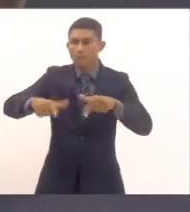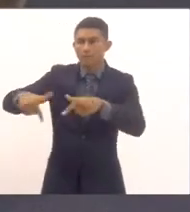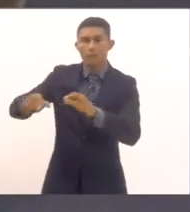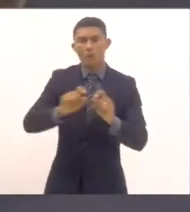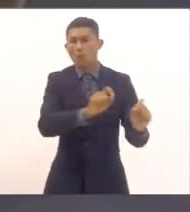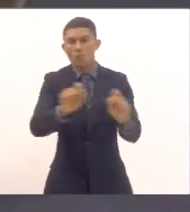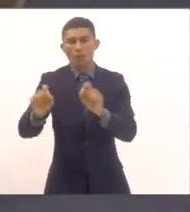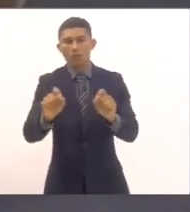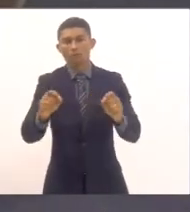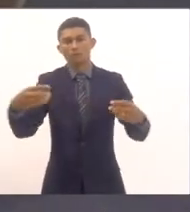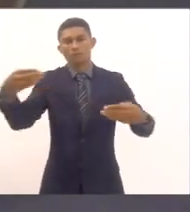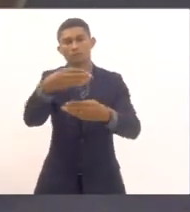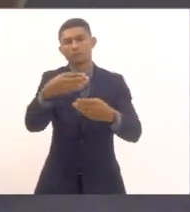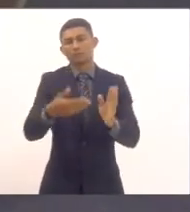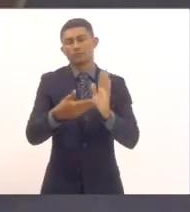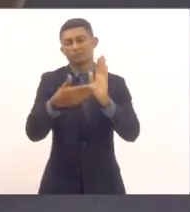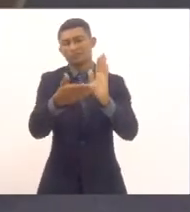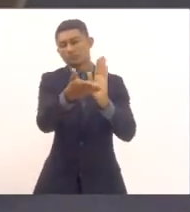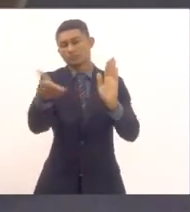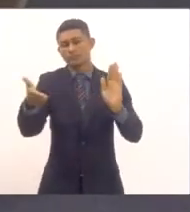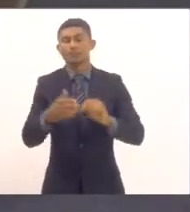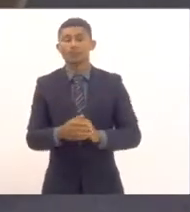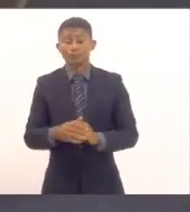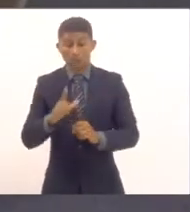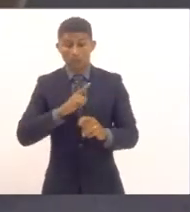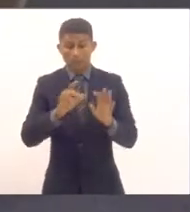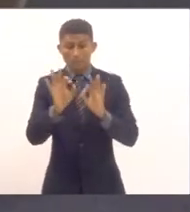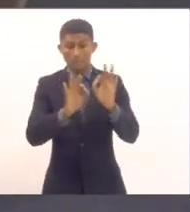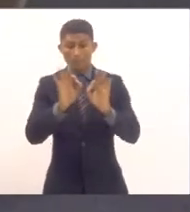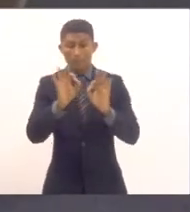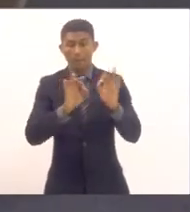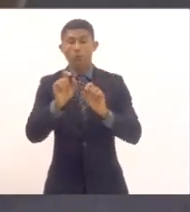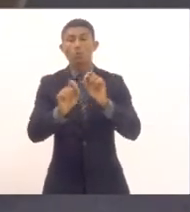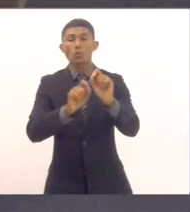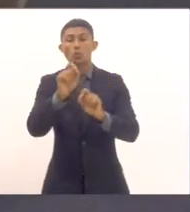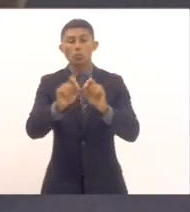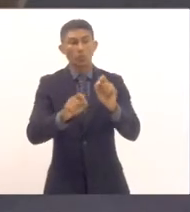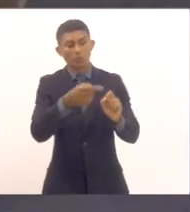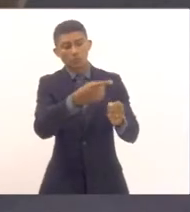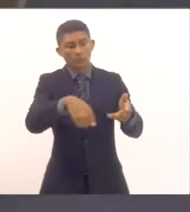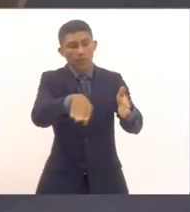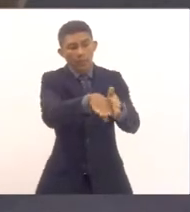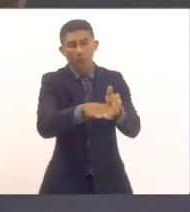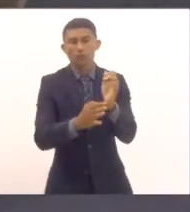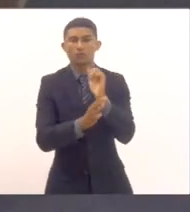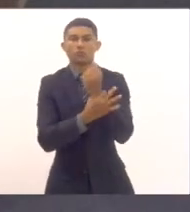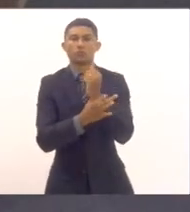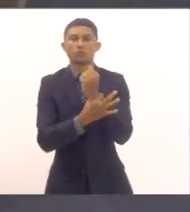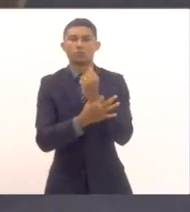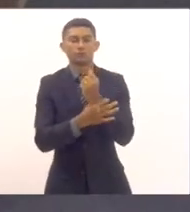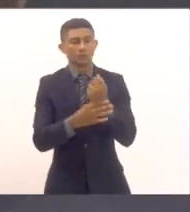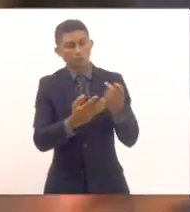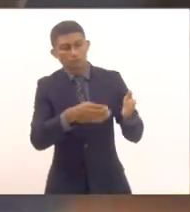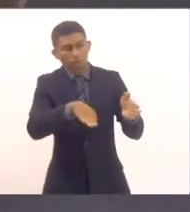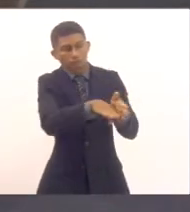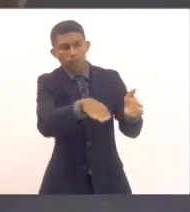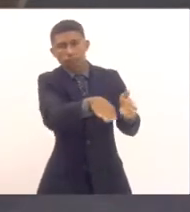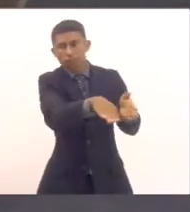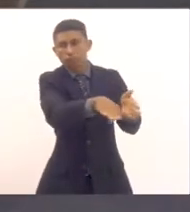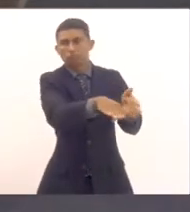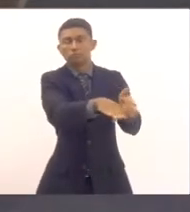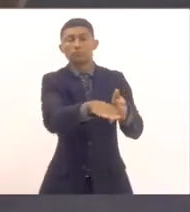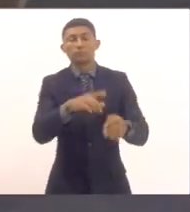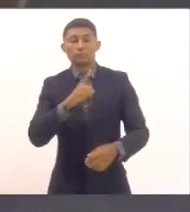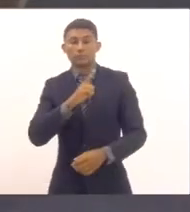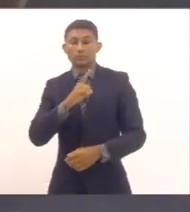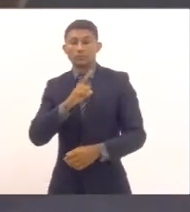sobre a definição Estação segura vou falar sobre as aí a Estações indicadas pela SuperVia